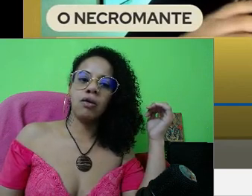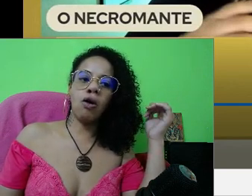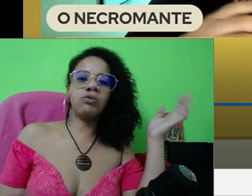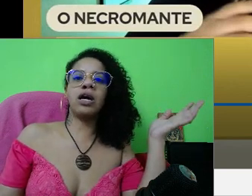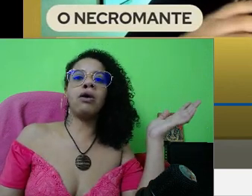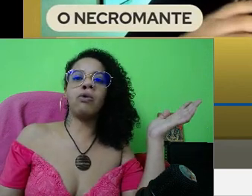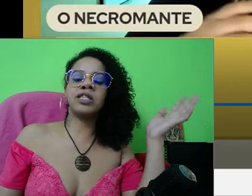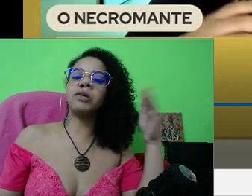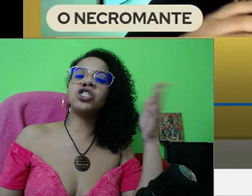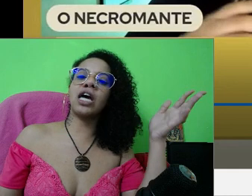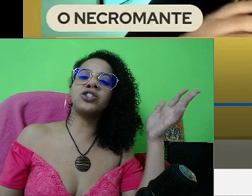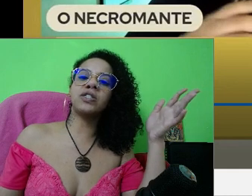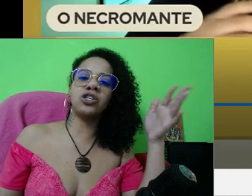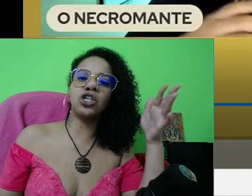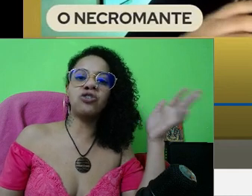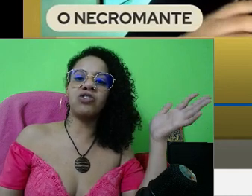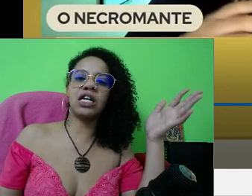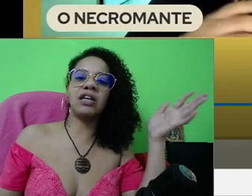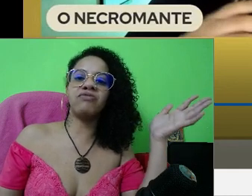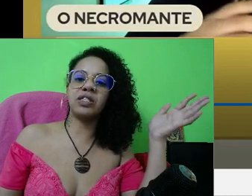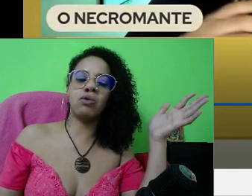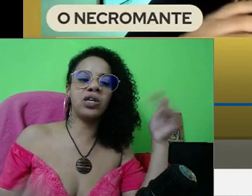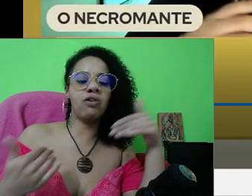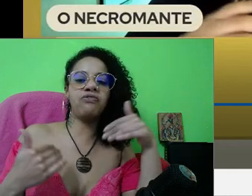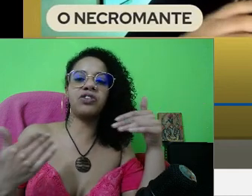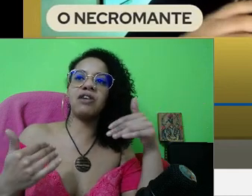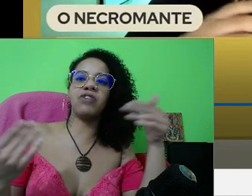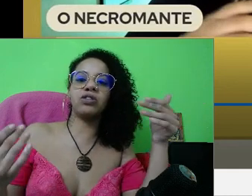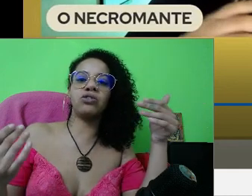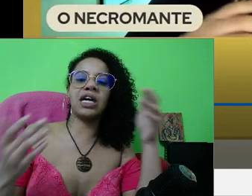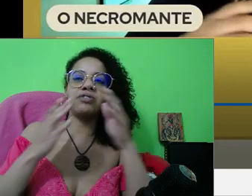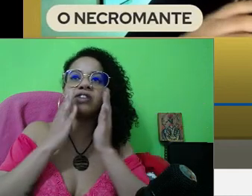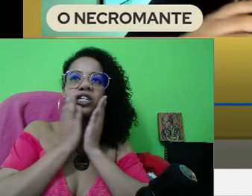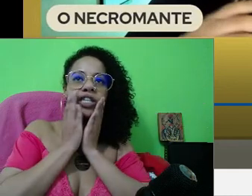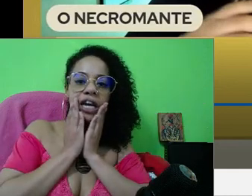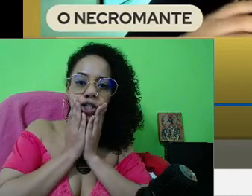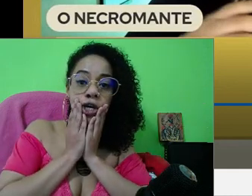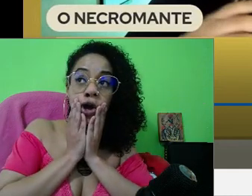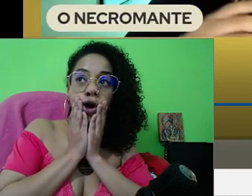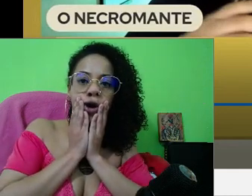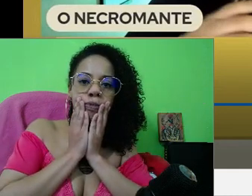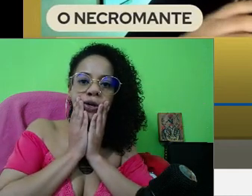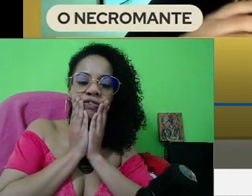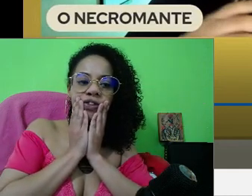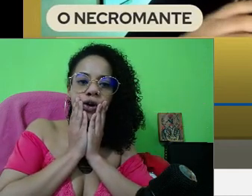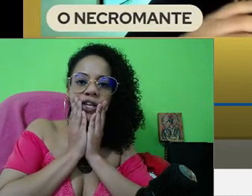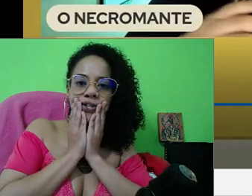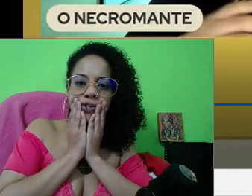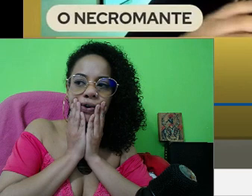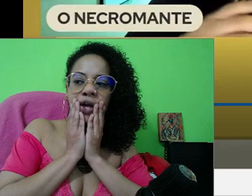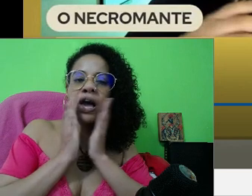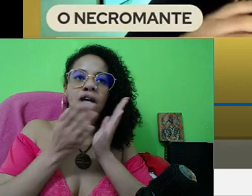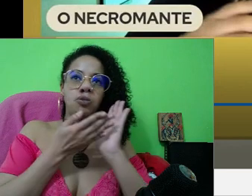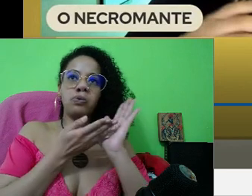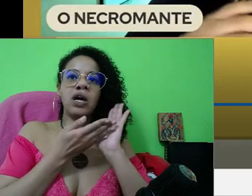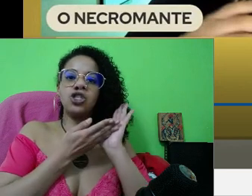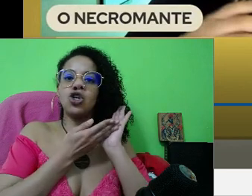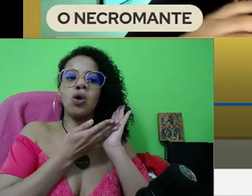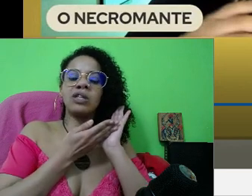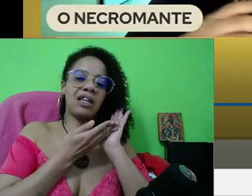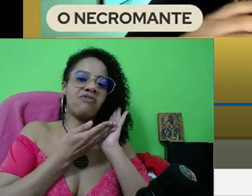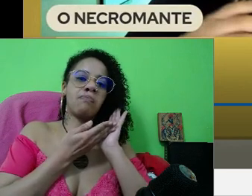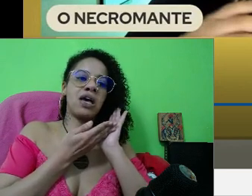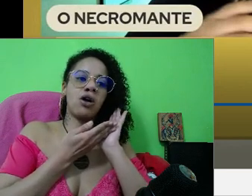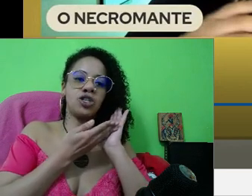ou não as manchetes que a gente via na televisão que eu fiquei vendo de casa e falei gente como que virou isso tipo